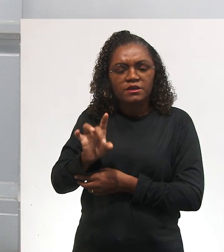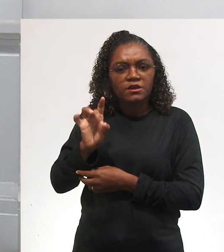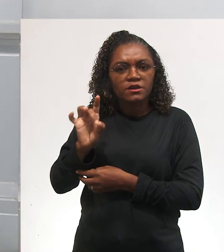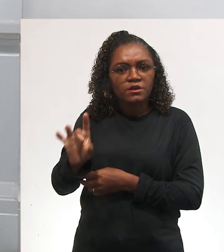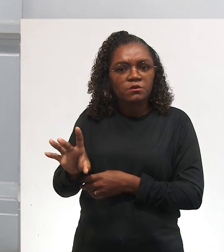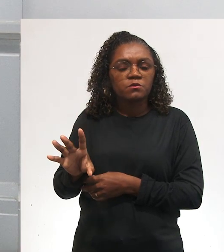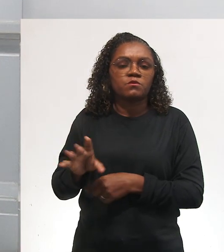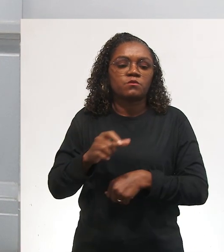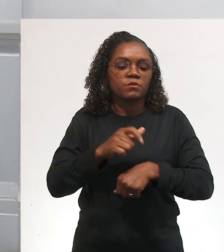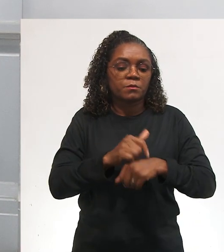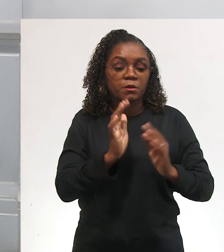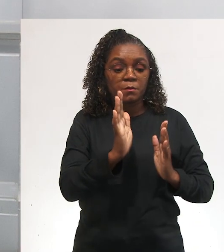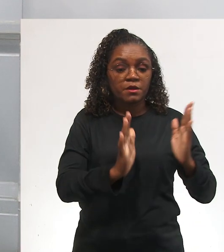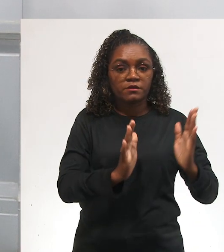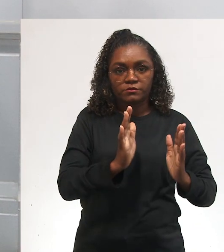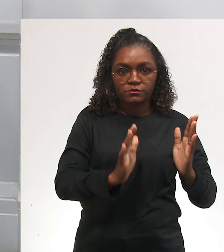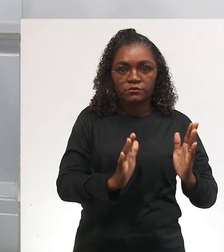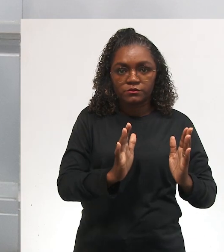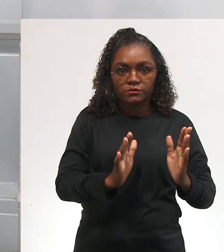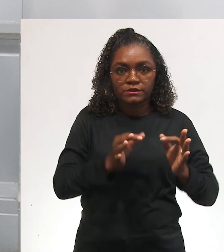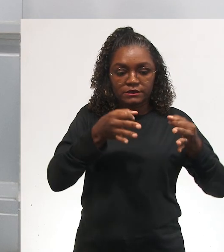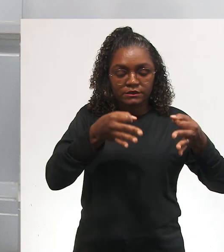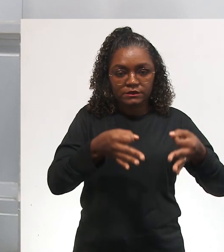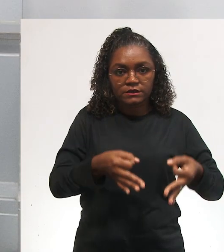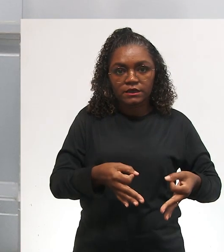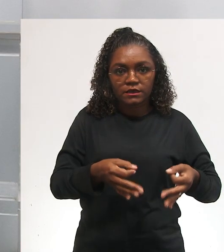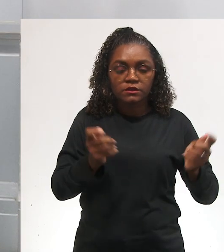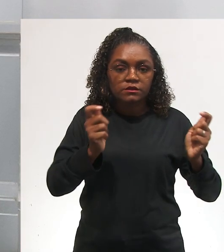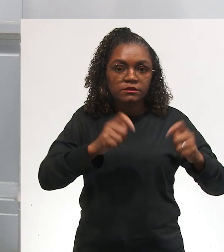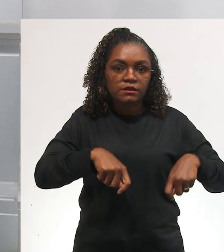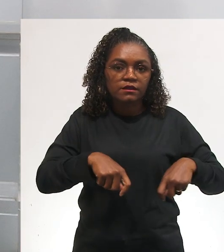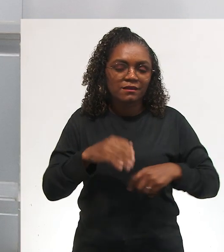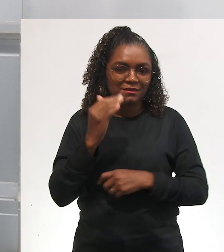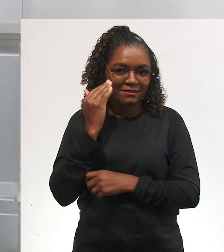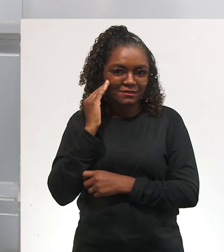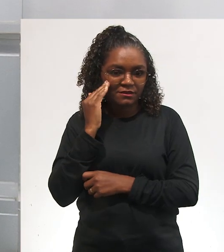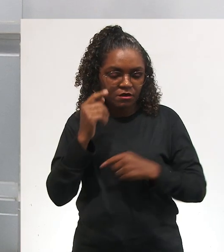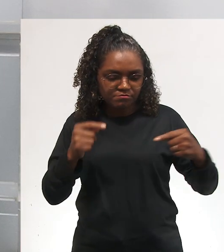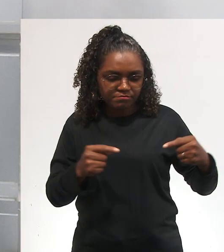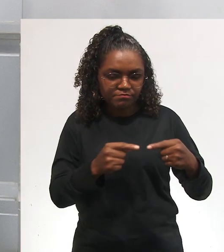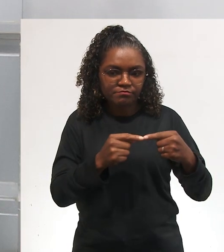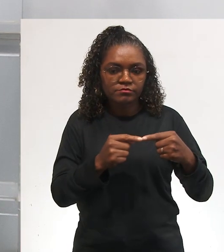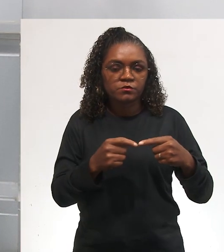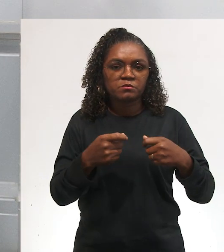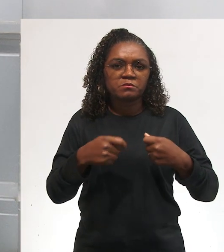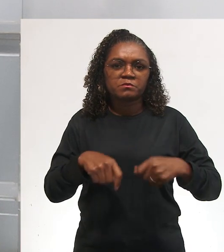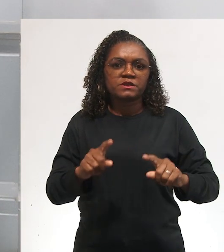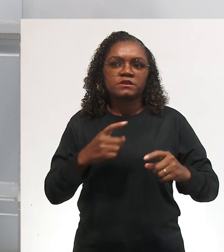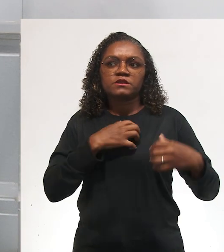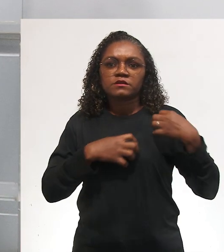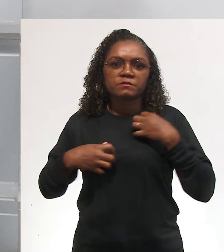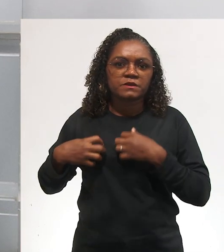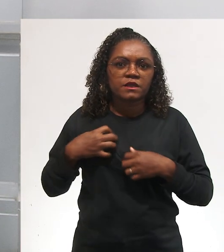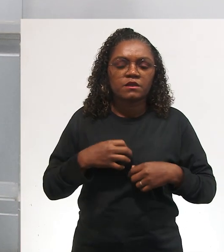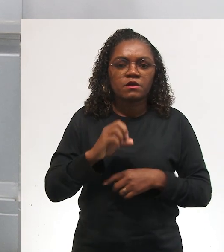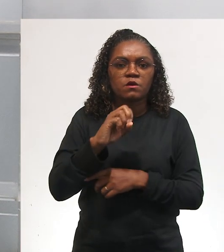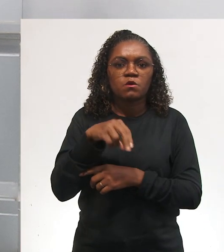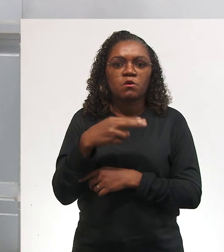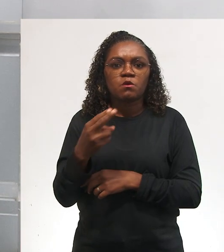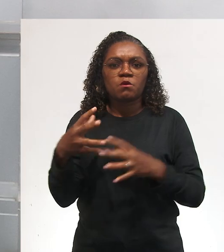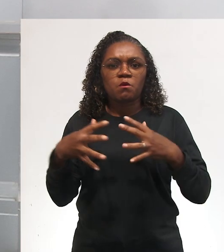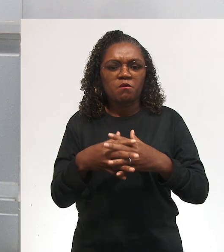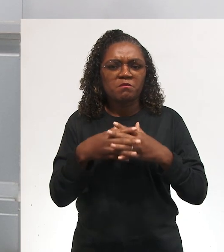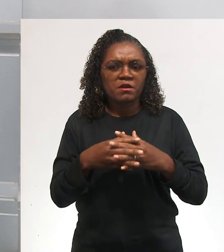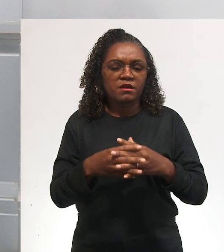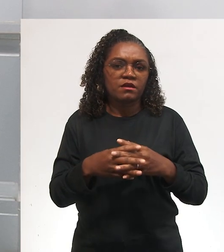uma coisa no seu tempo, dentro do possível. Então, não precisa desesperar e jogar aquela coisa